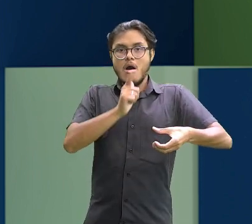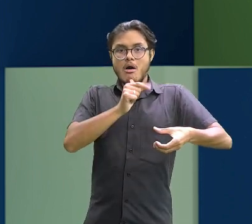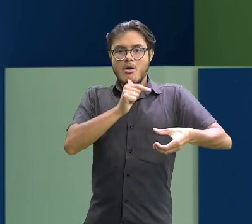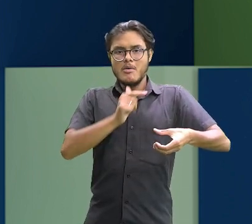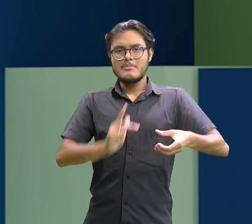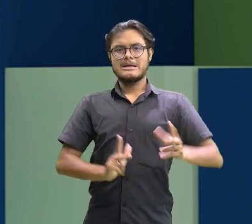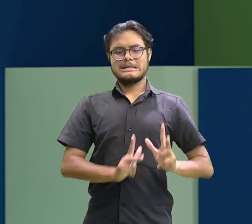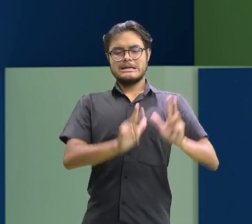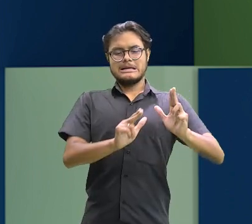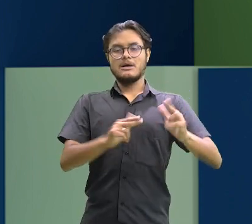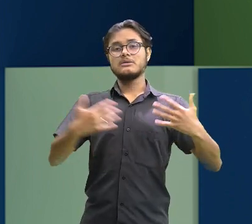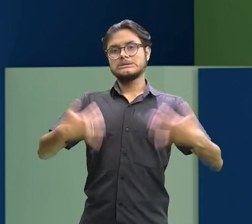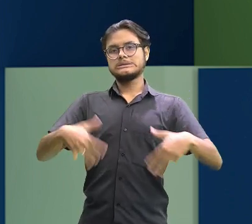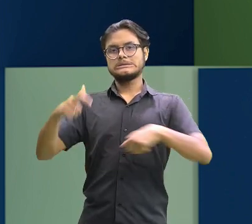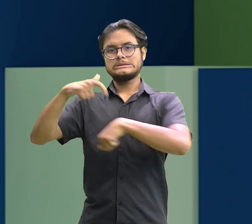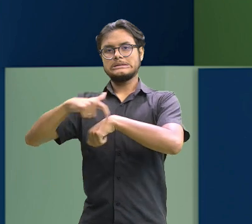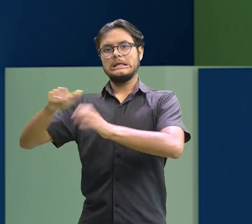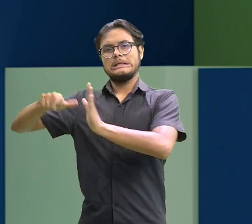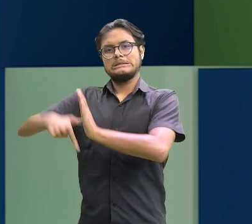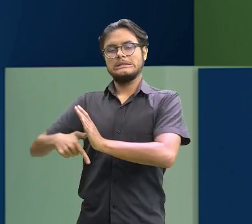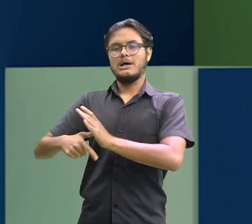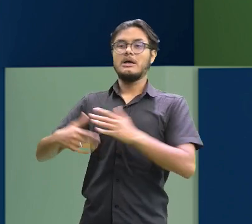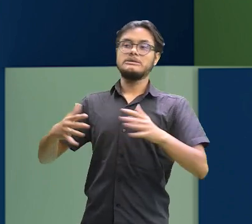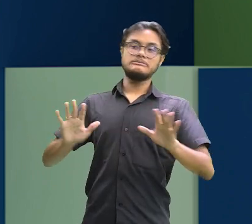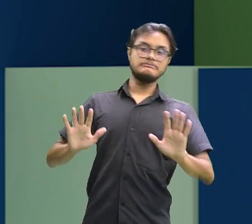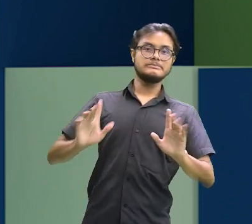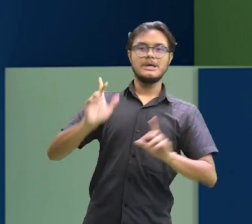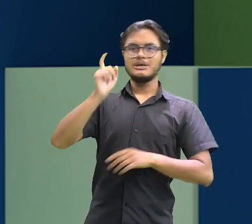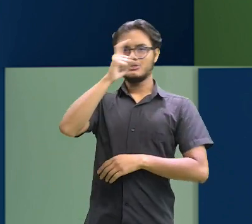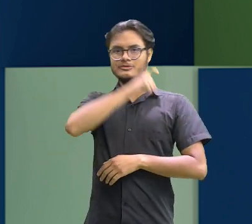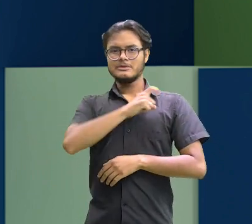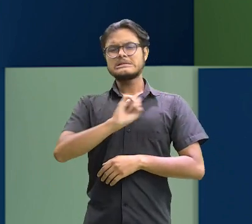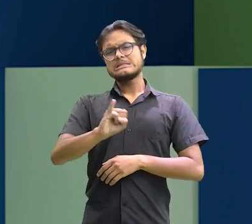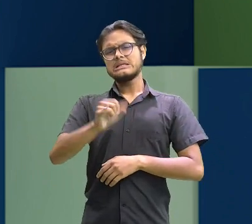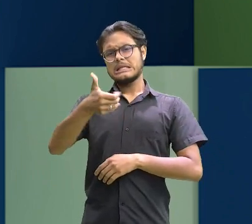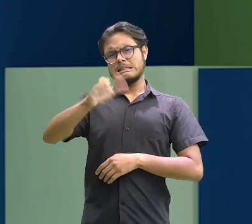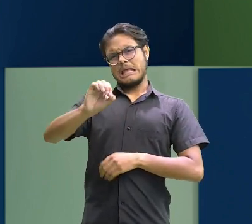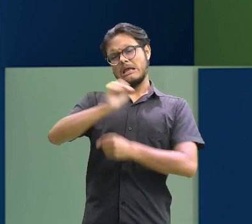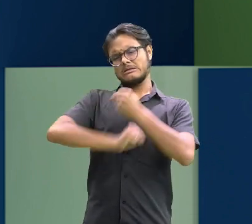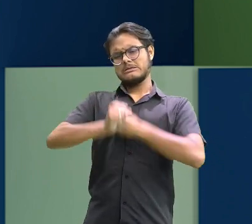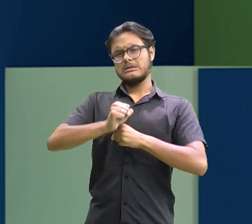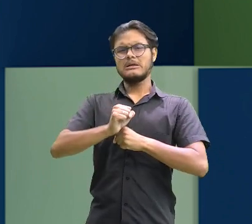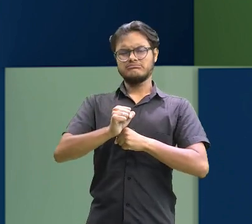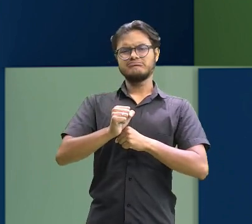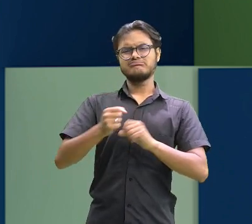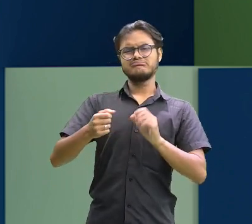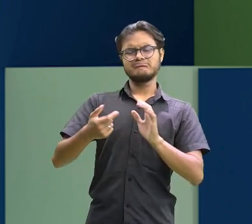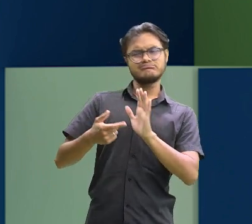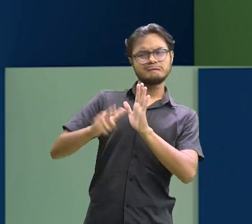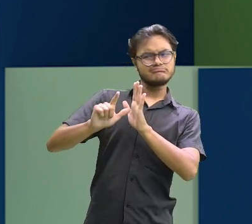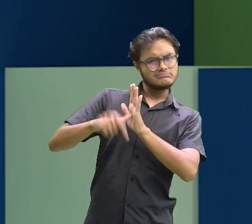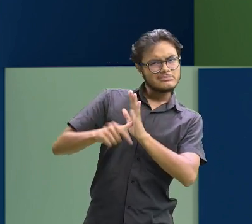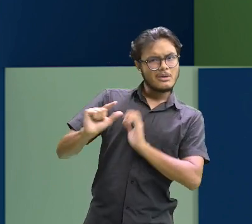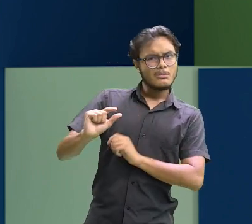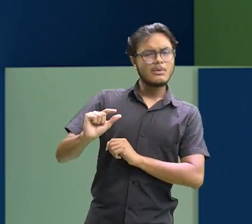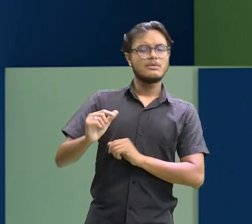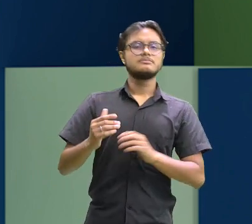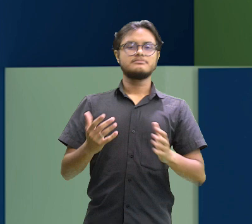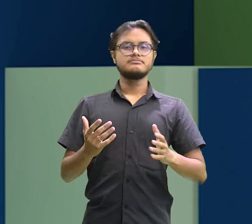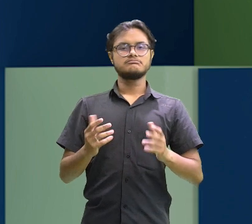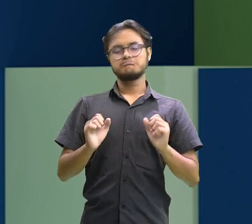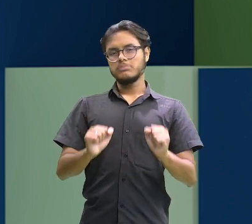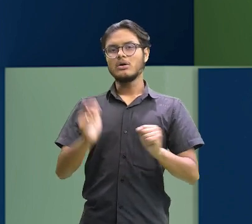a situação complica mais, tá beleza? A menos de 10 anos, não é verdade, de que você fez a vasectomia, ela se